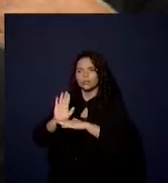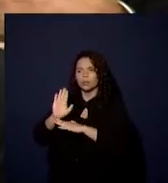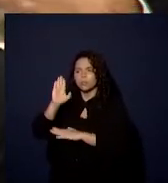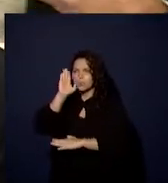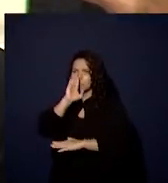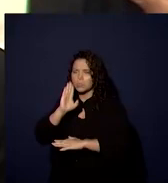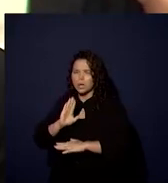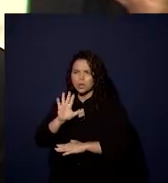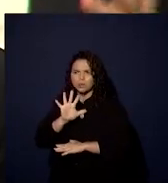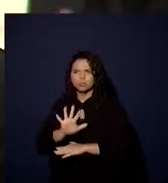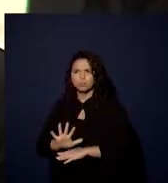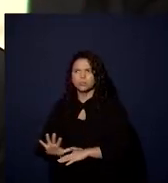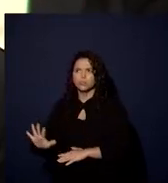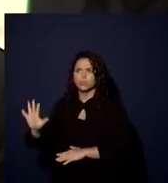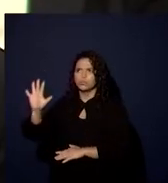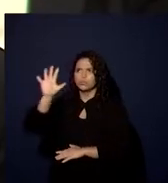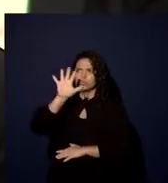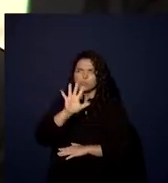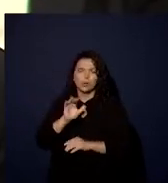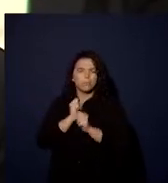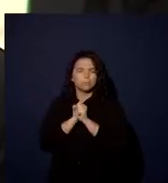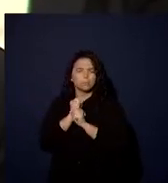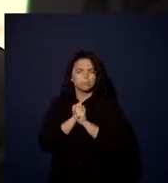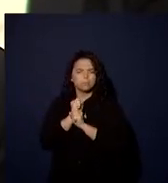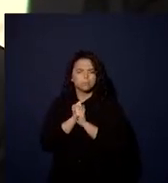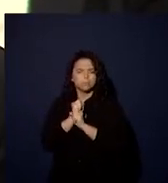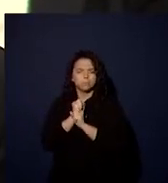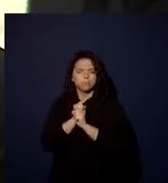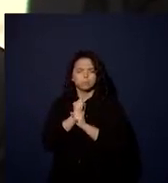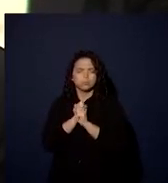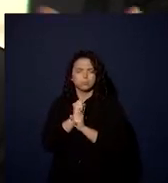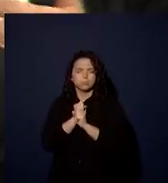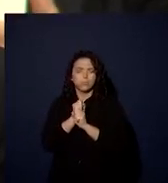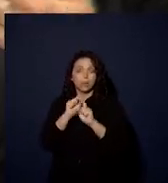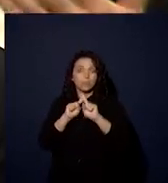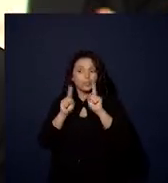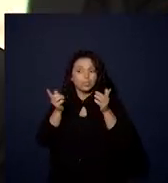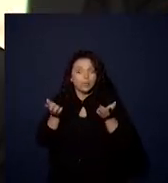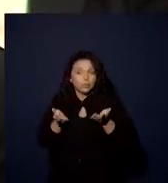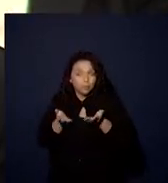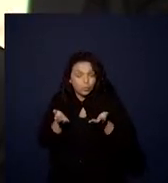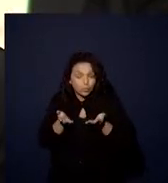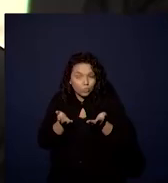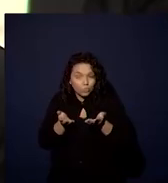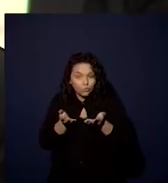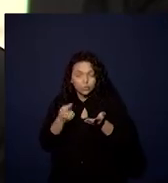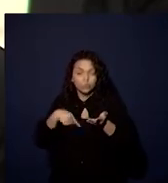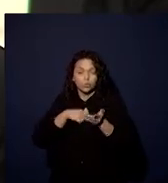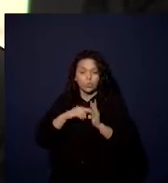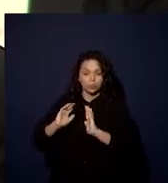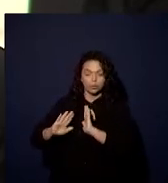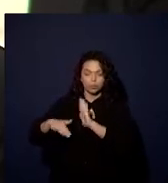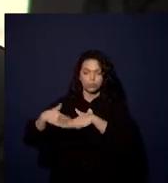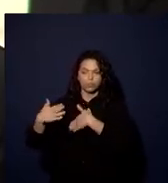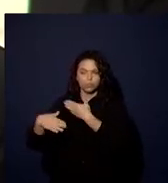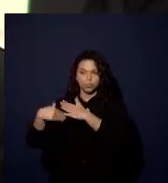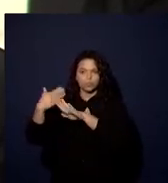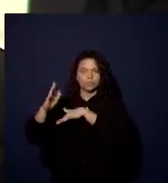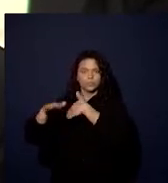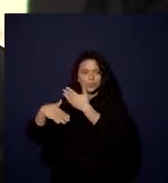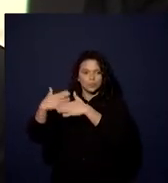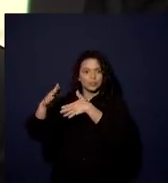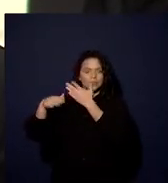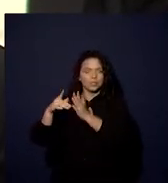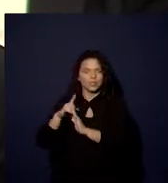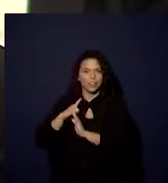em vários anos seguida hoje nós caminhamos para uma um desenvolvimento hidrelétricas mais